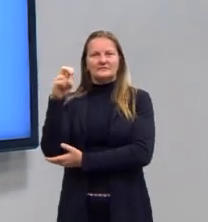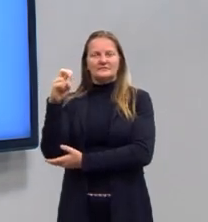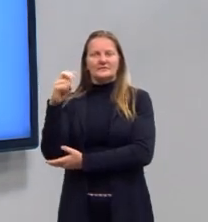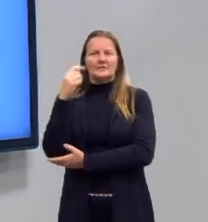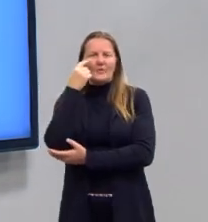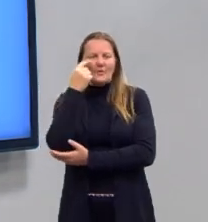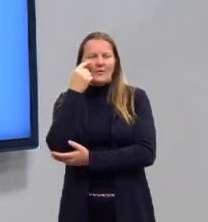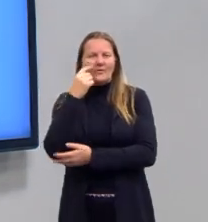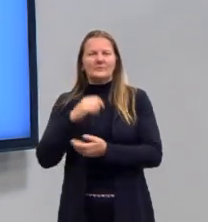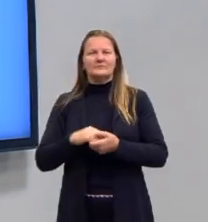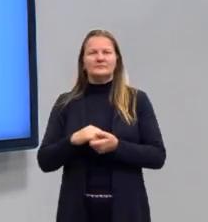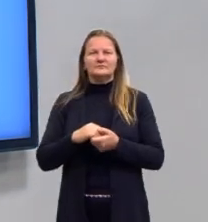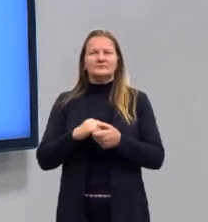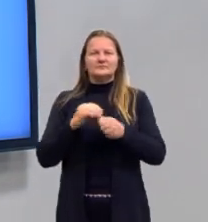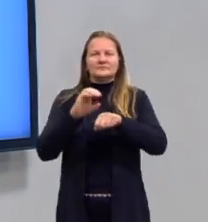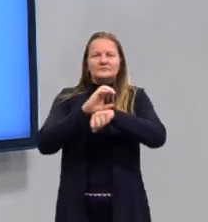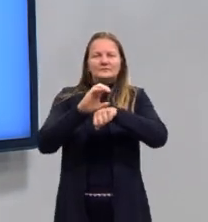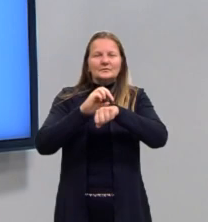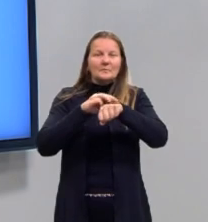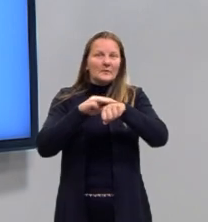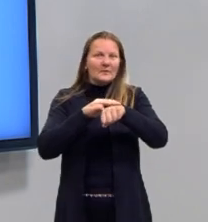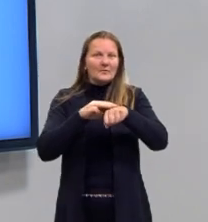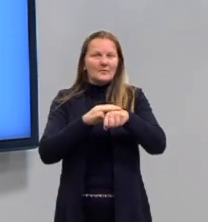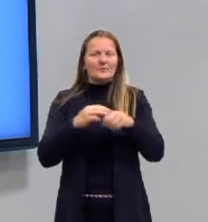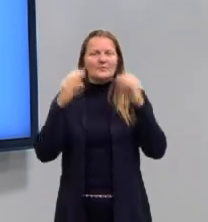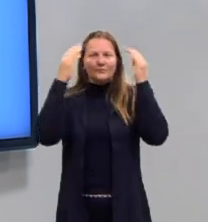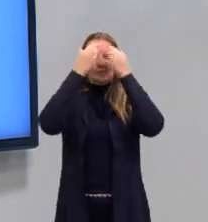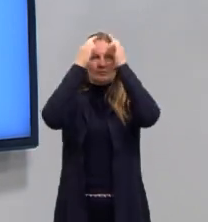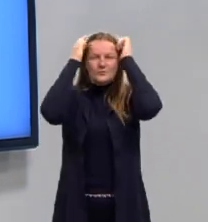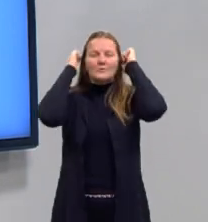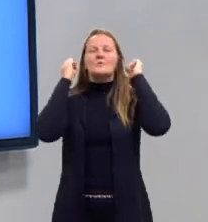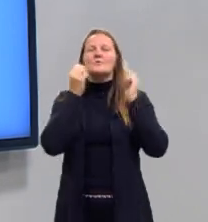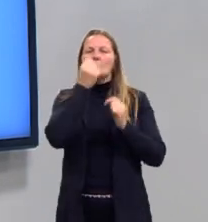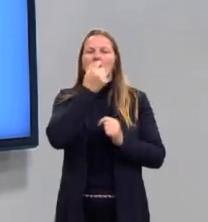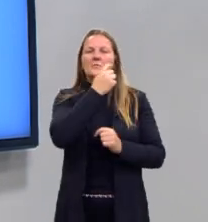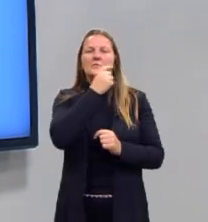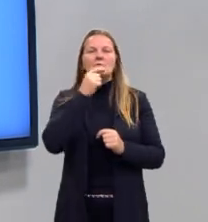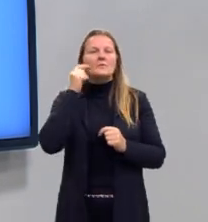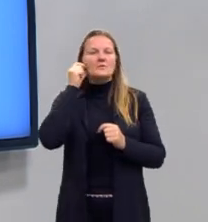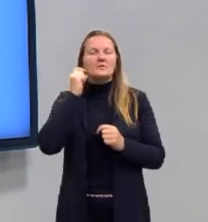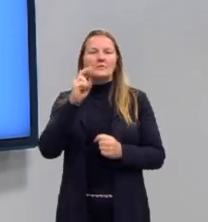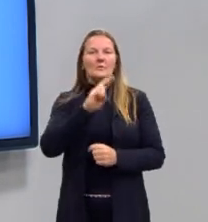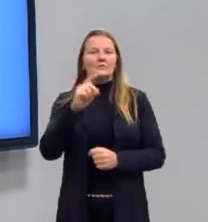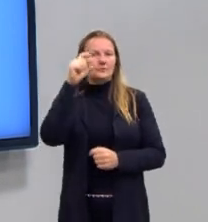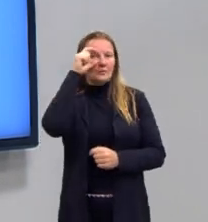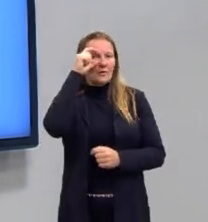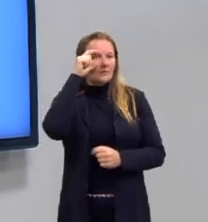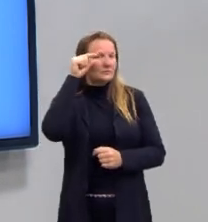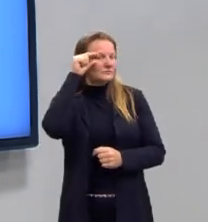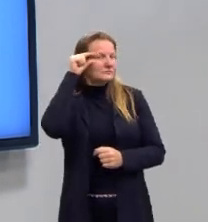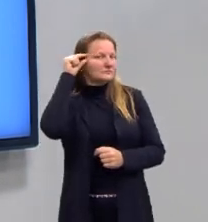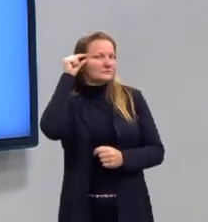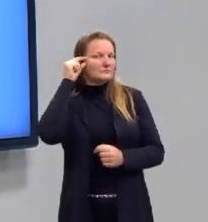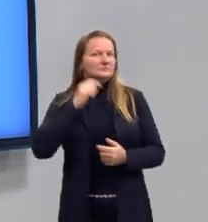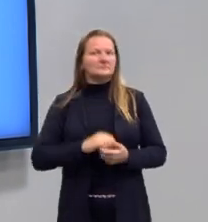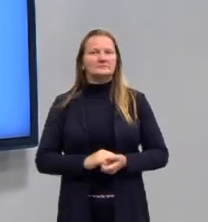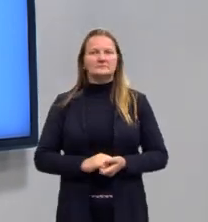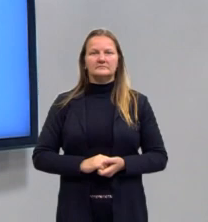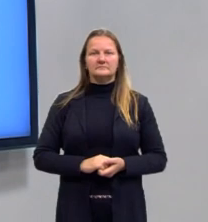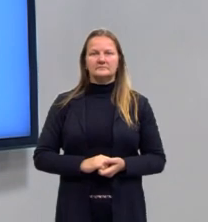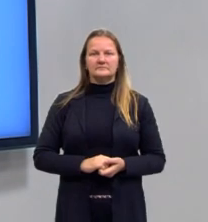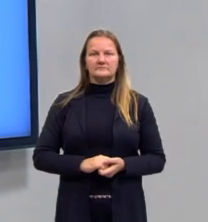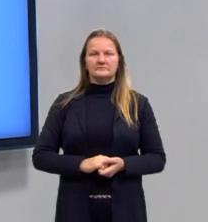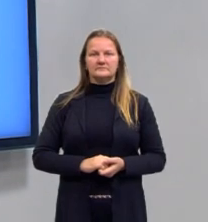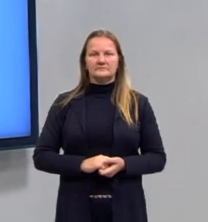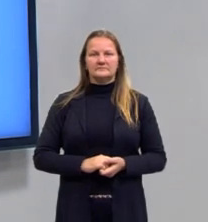olhos castanhos né tem o cabelo curto também barba curta e uso óculos de hastes largas